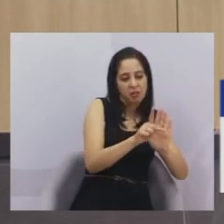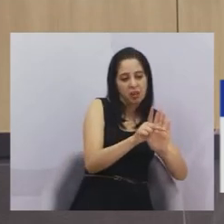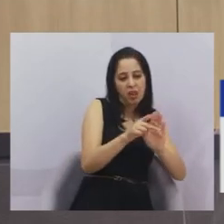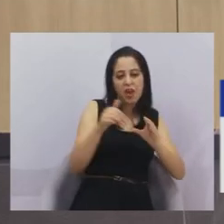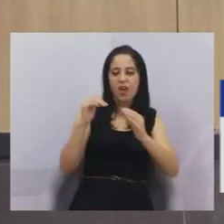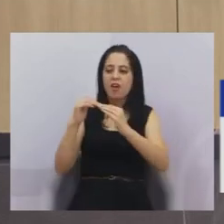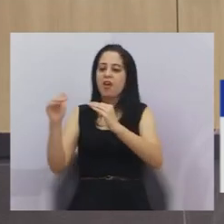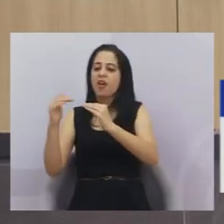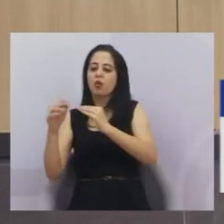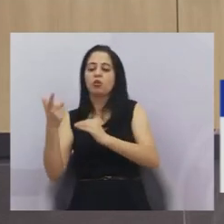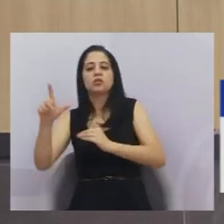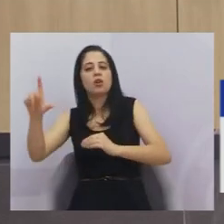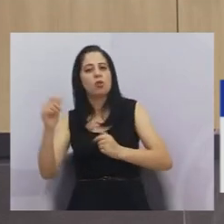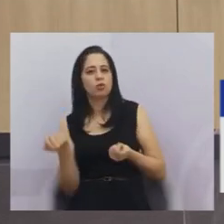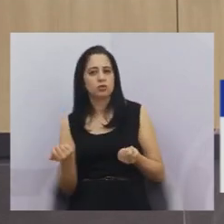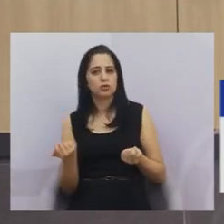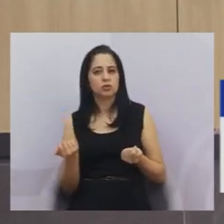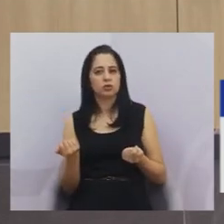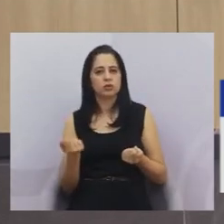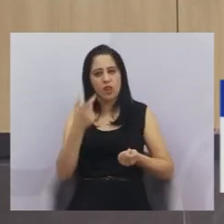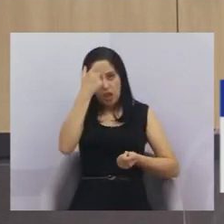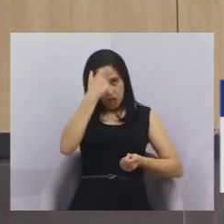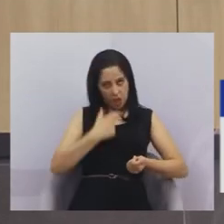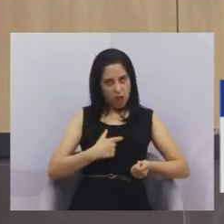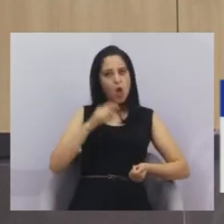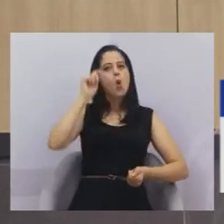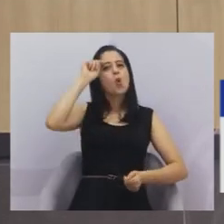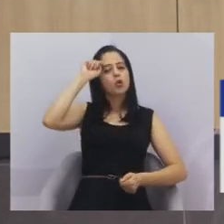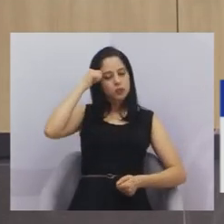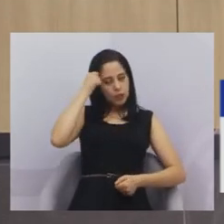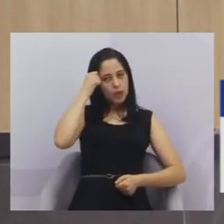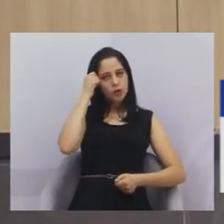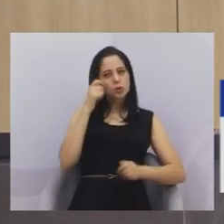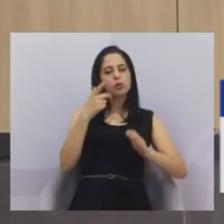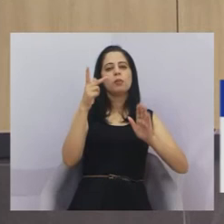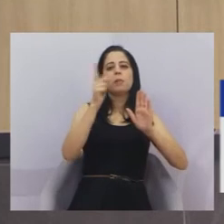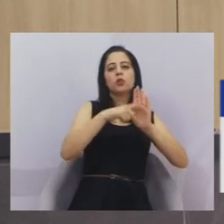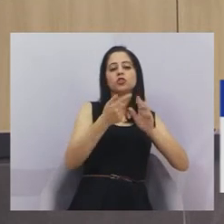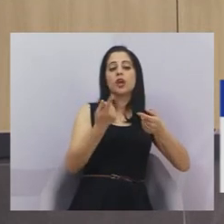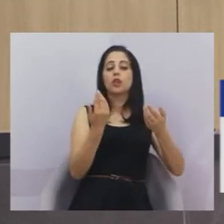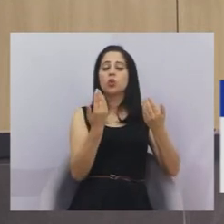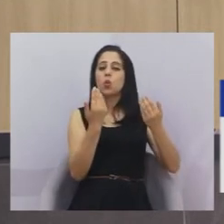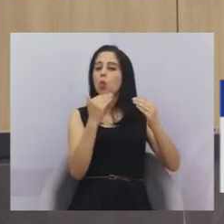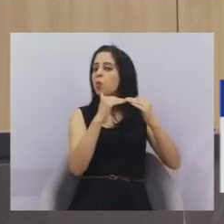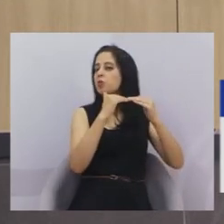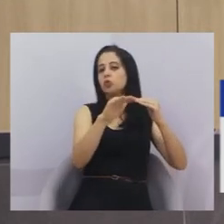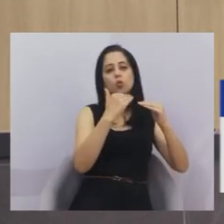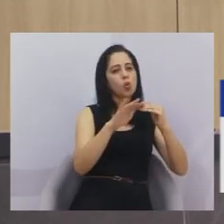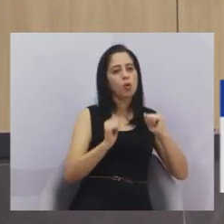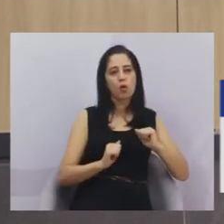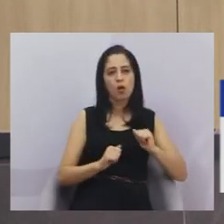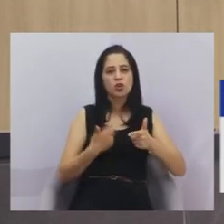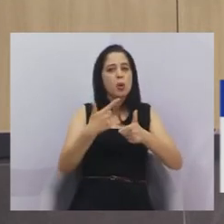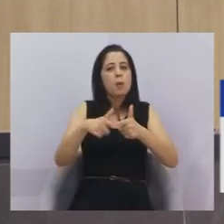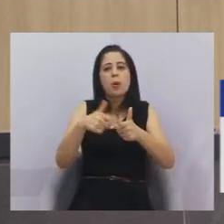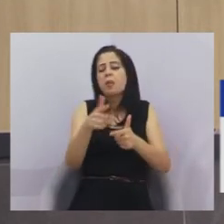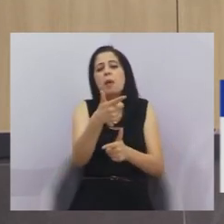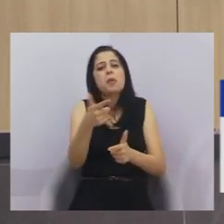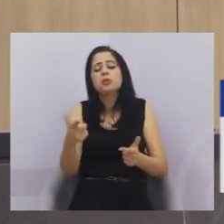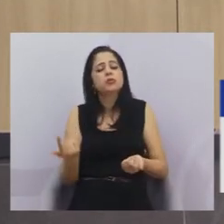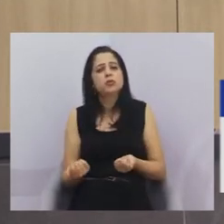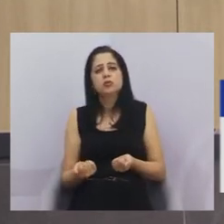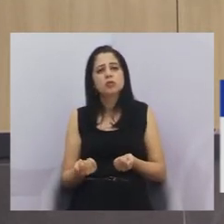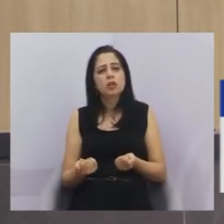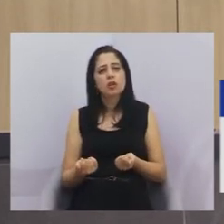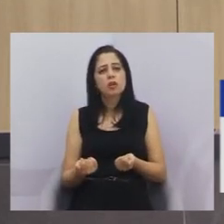sou contrário a esse projeto, a favor do outro projeto, e não tem nenhum problema. Dois projetos, sou a